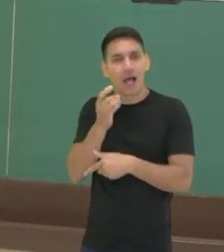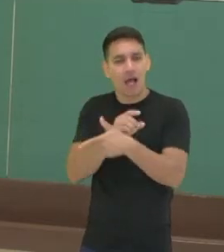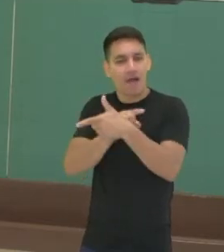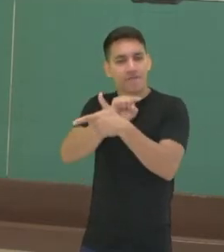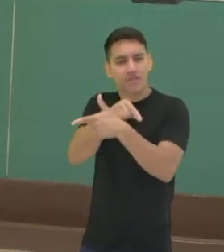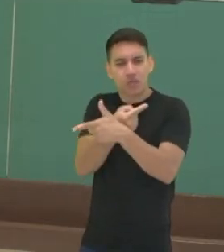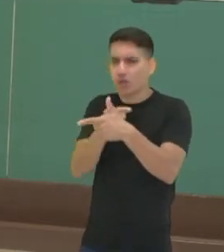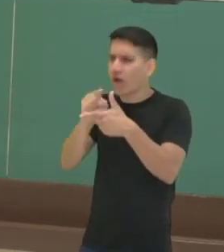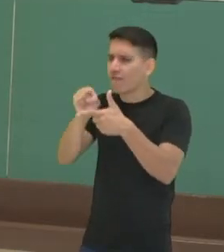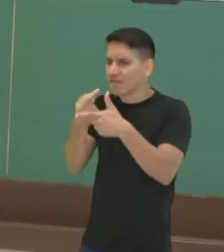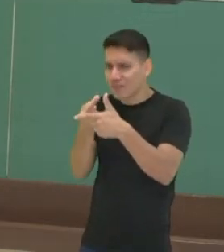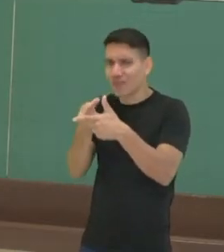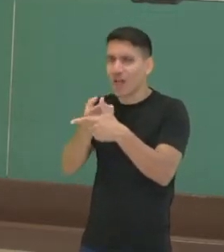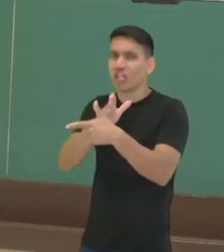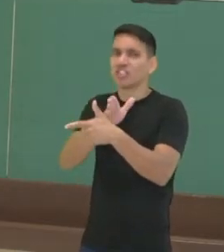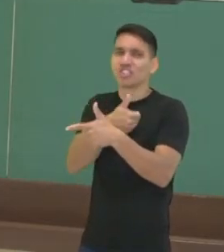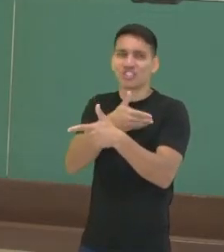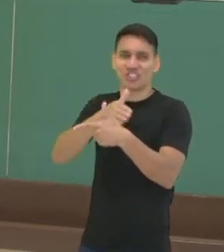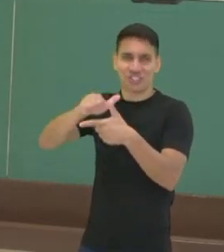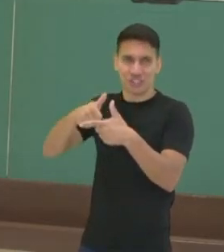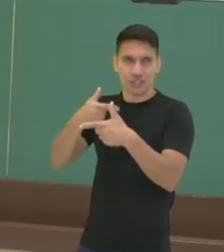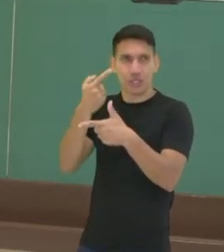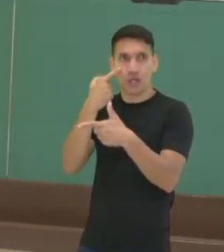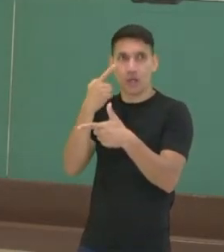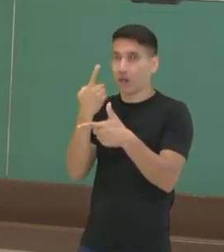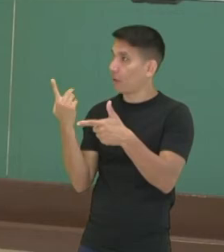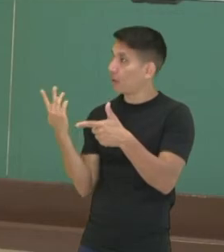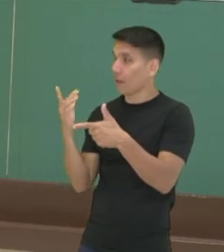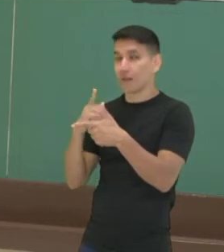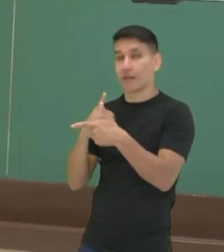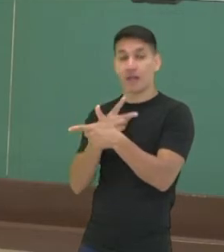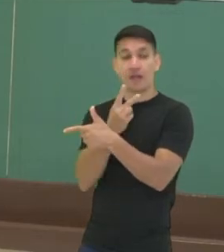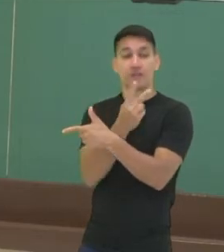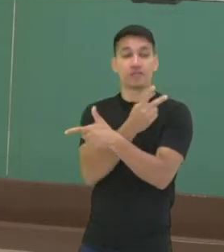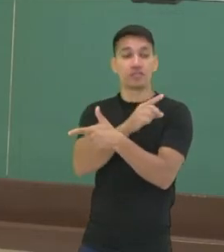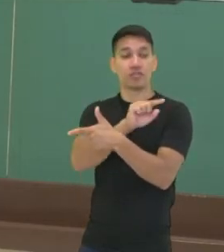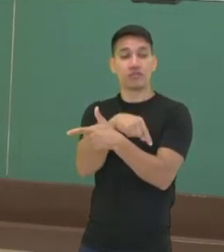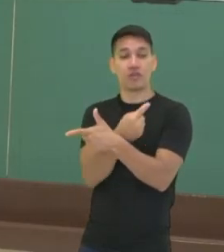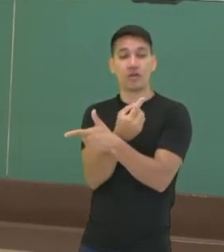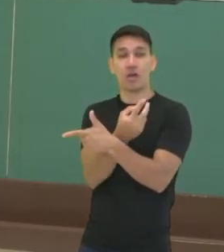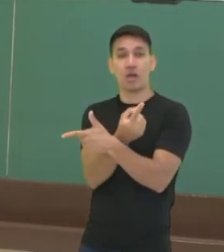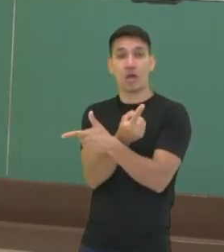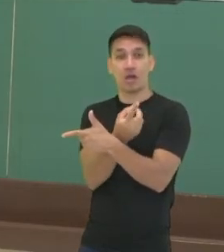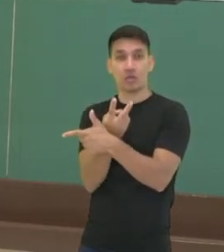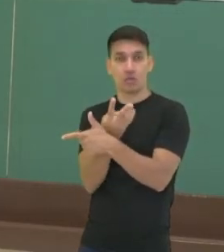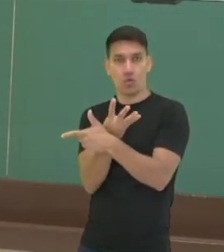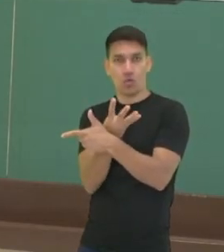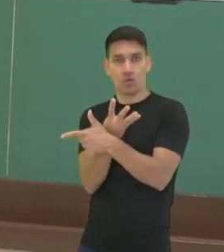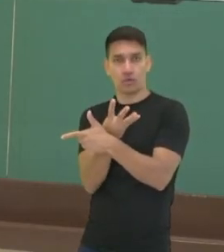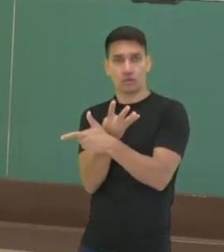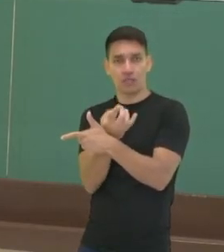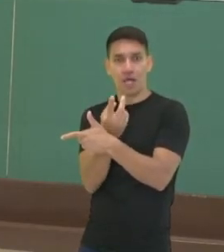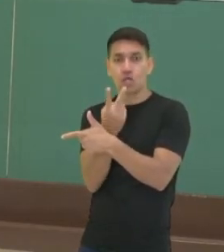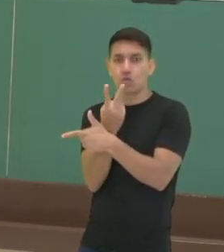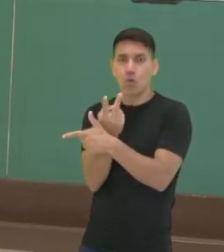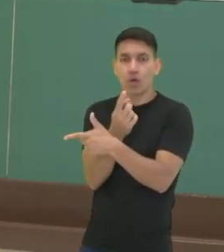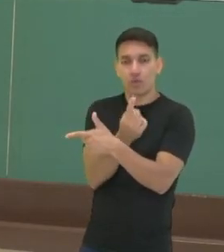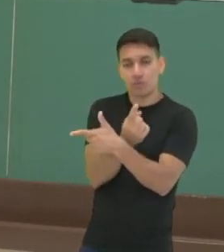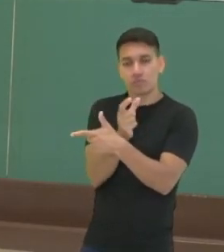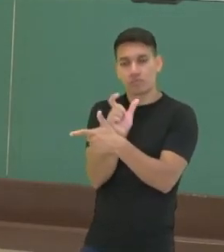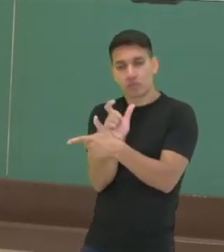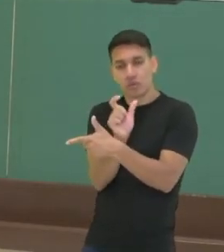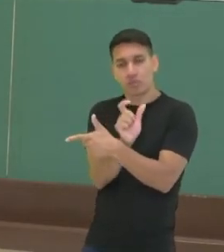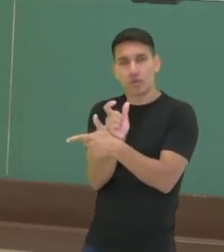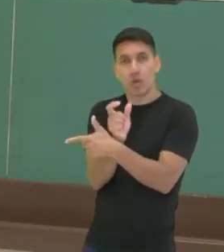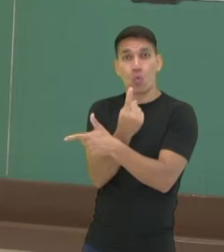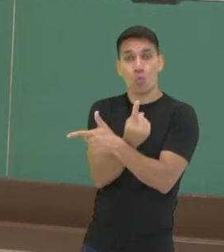dessa vírgula também. Então, eu tenho, ó, 22,14. Eu tenho duas casinhas depois da vírgula. Tá vendo ali comigo? Ó, duas casinhas.